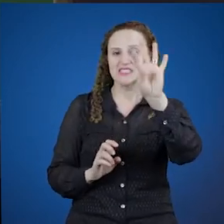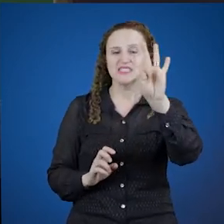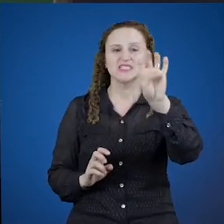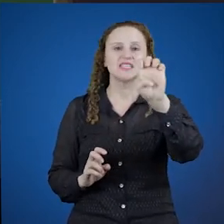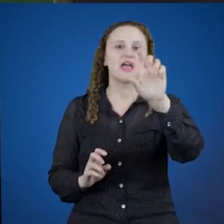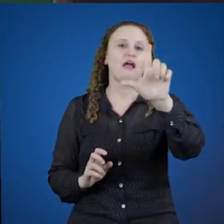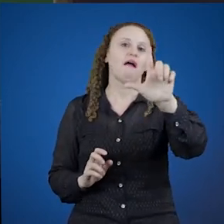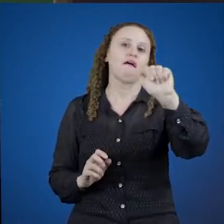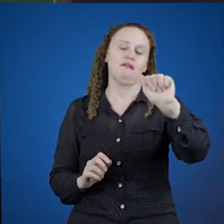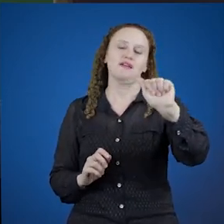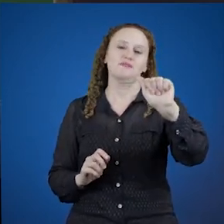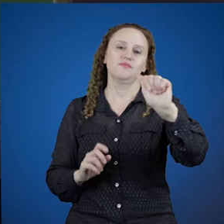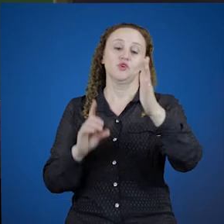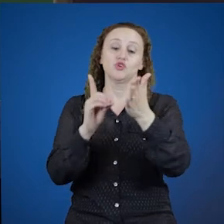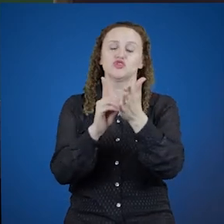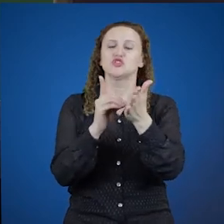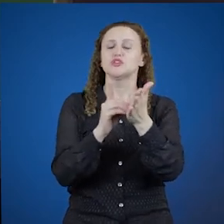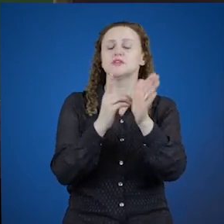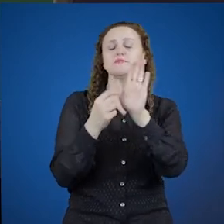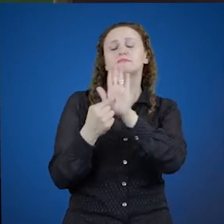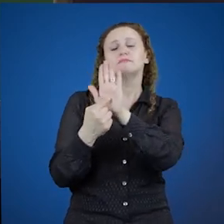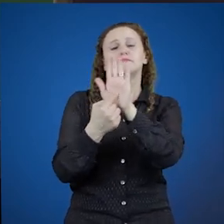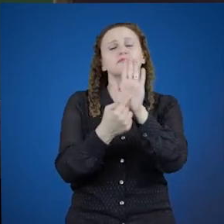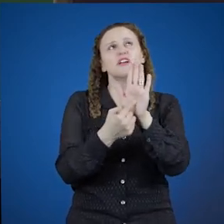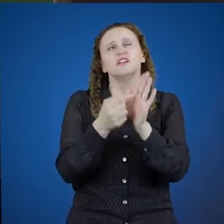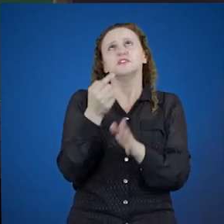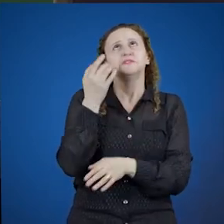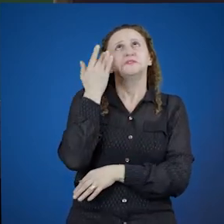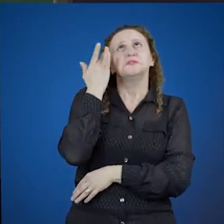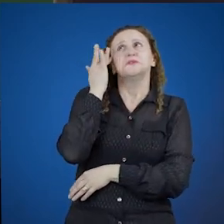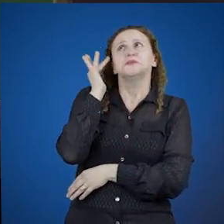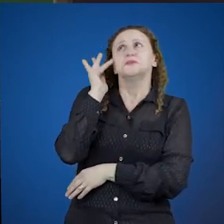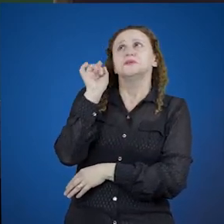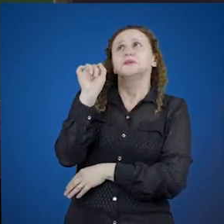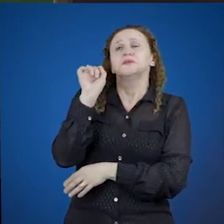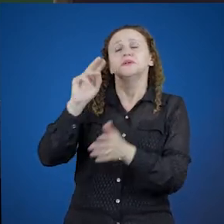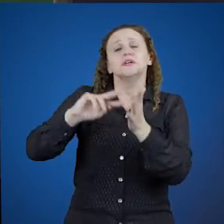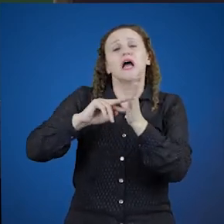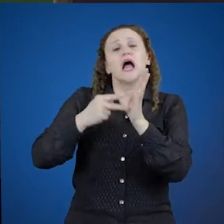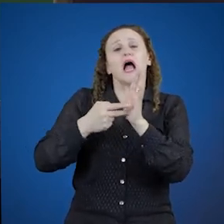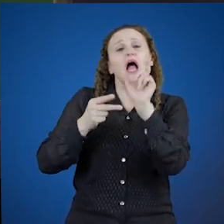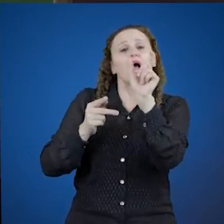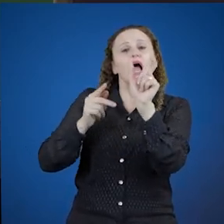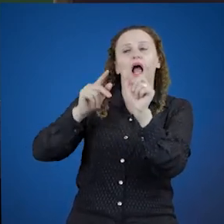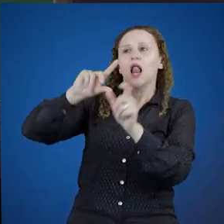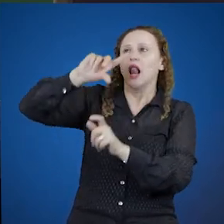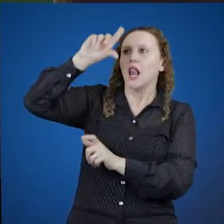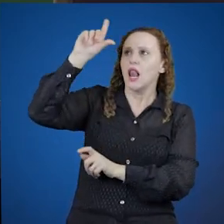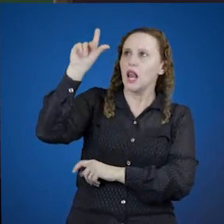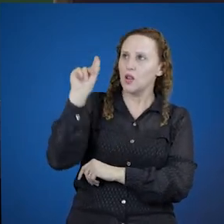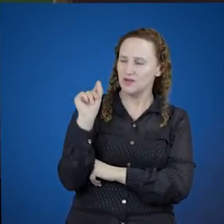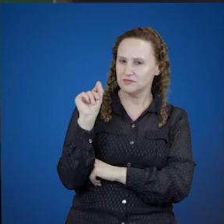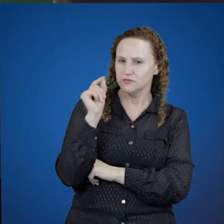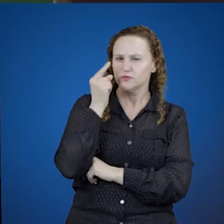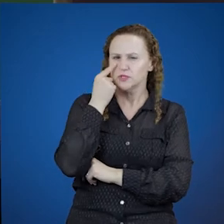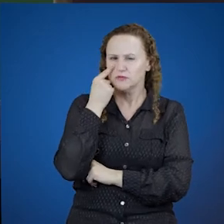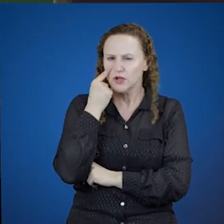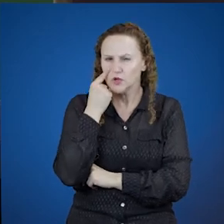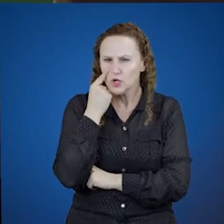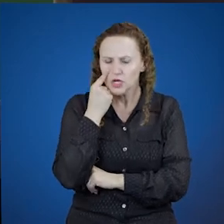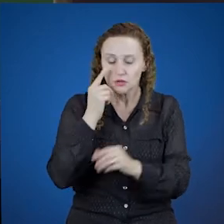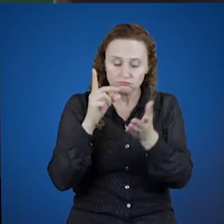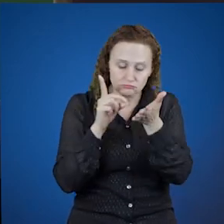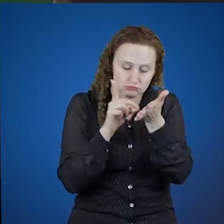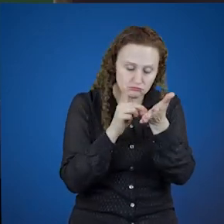dicionário vai apresentar dessa forma a eu não sei o que significa a palavra Lua em latim você vai